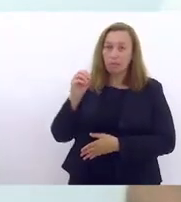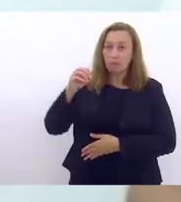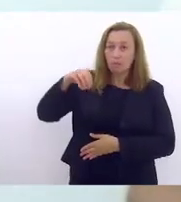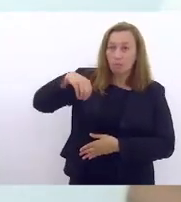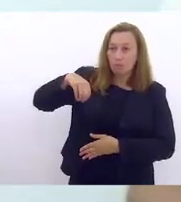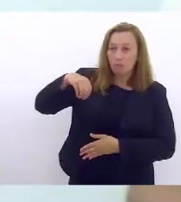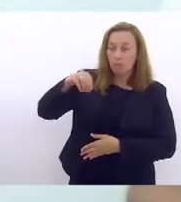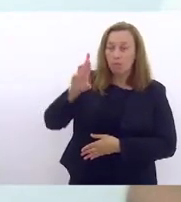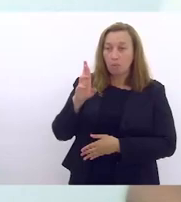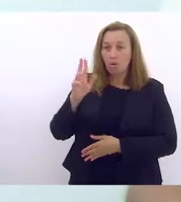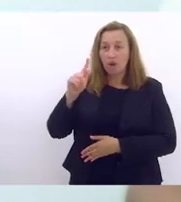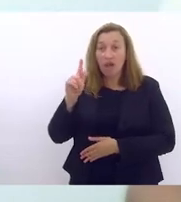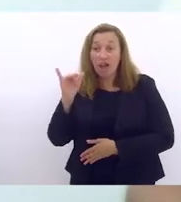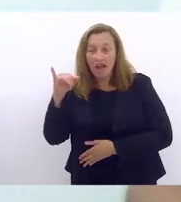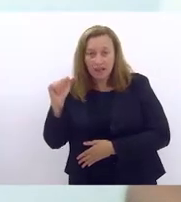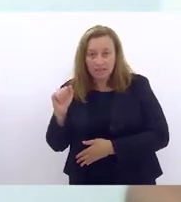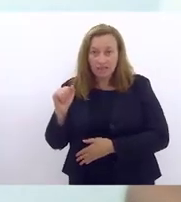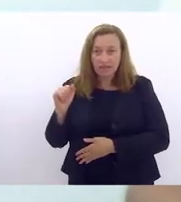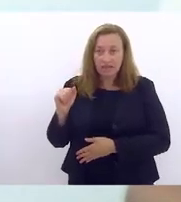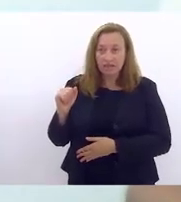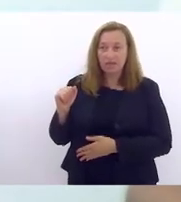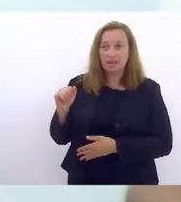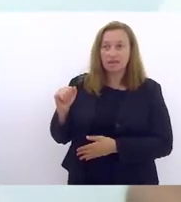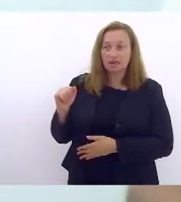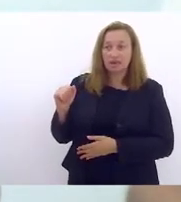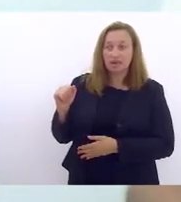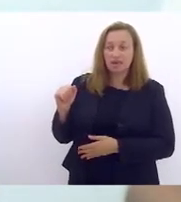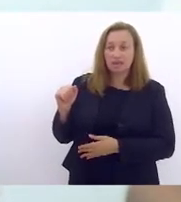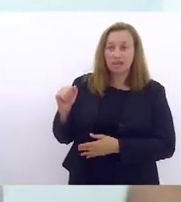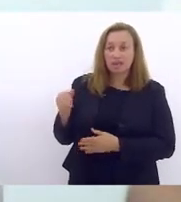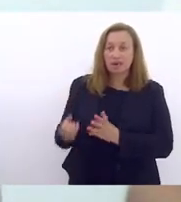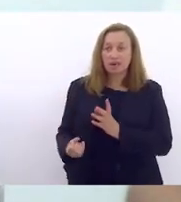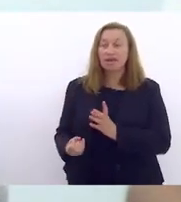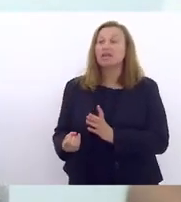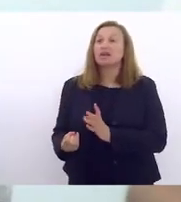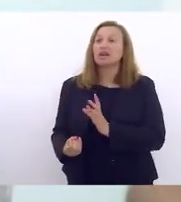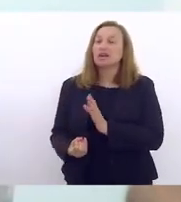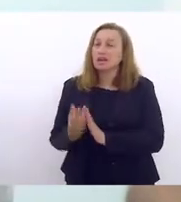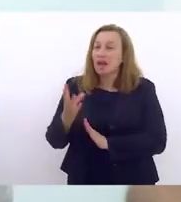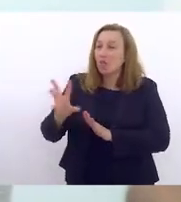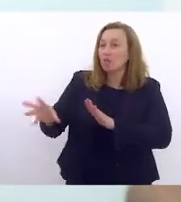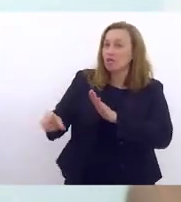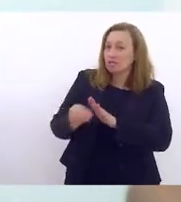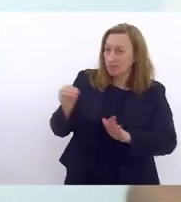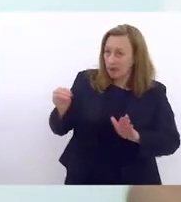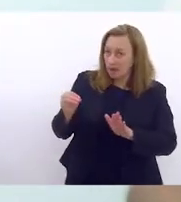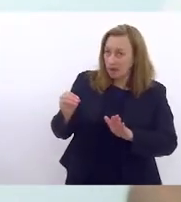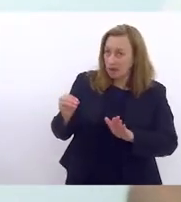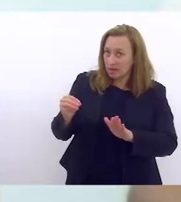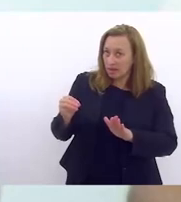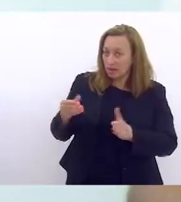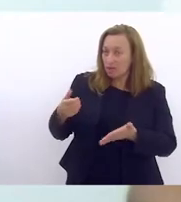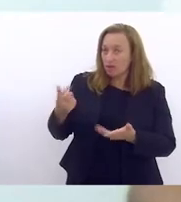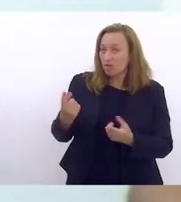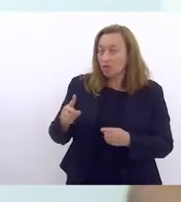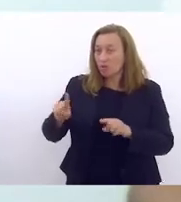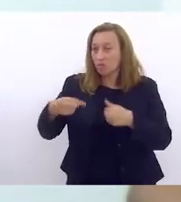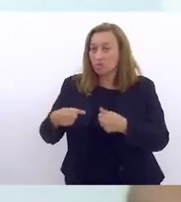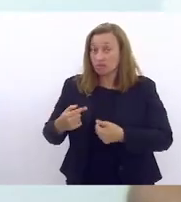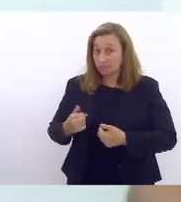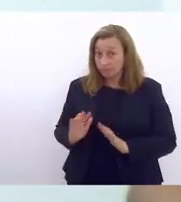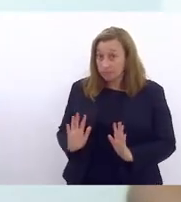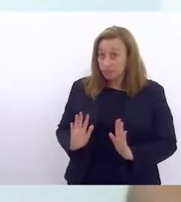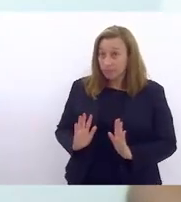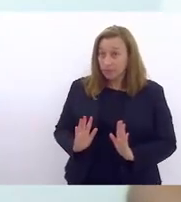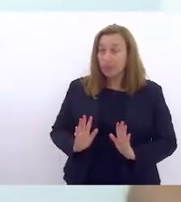ia ficar bem, bem difícil aqui para o meu lado. Então, a gente fez uma emenda de execução obrigatória. E aí